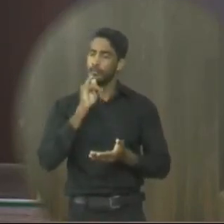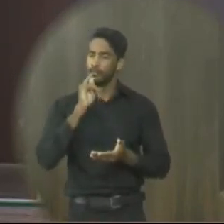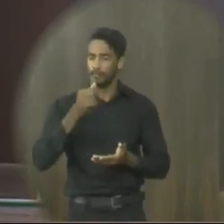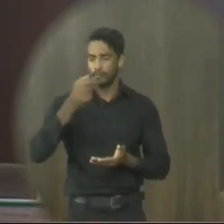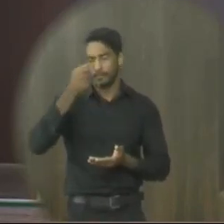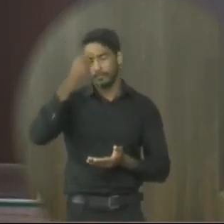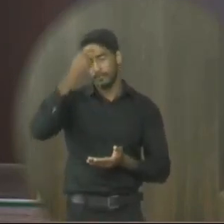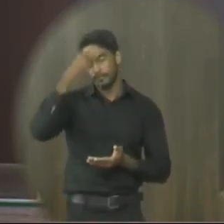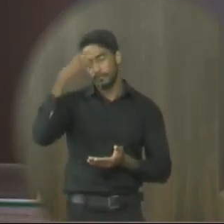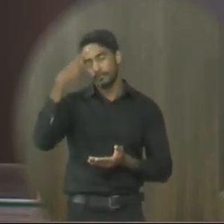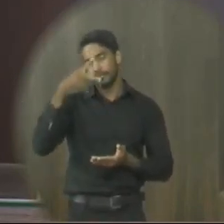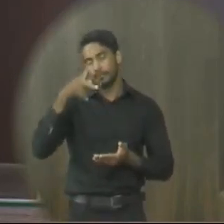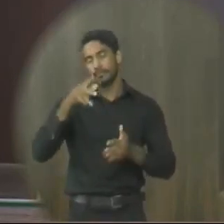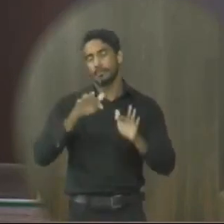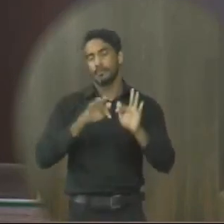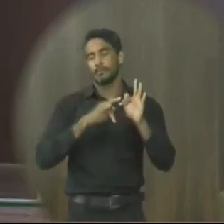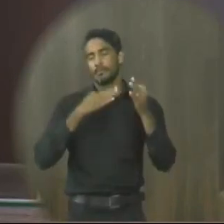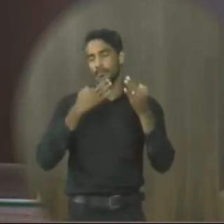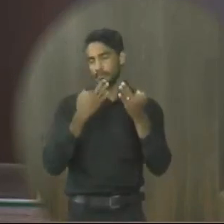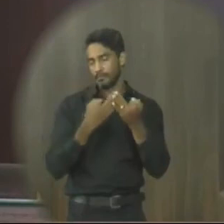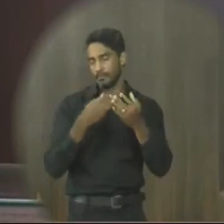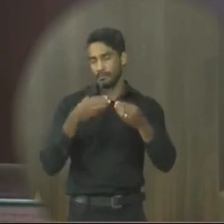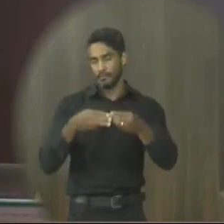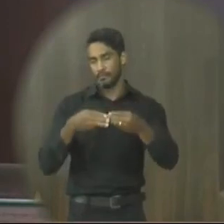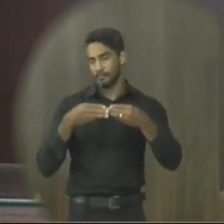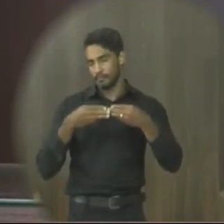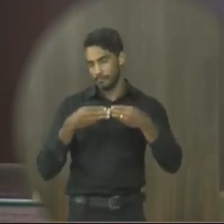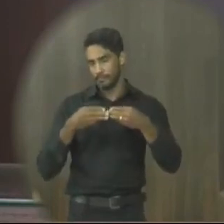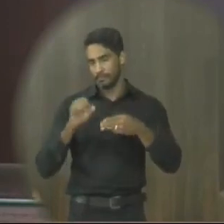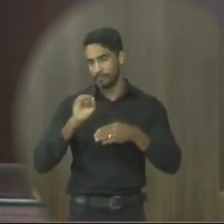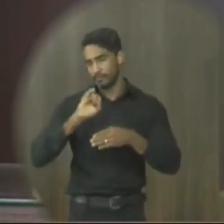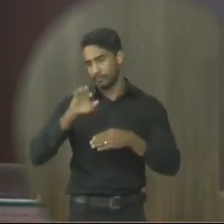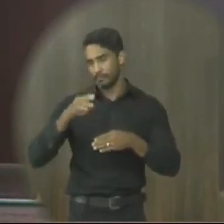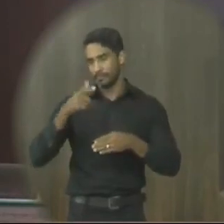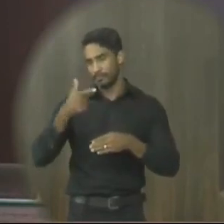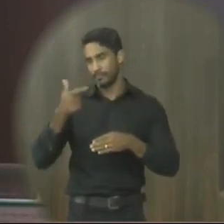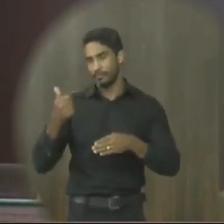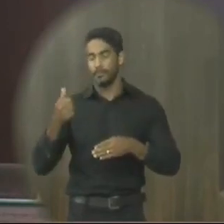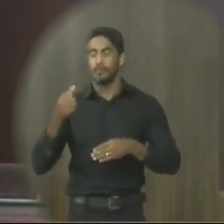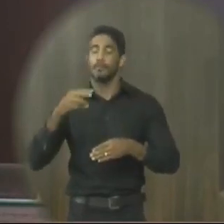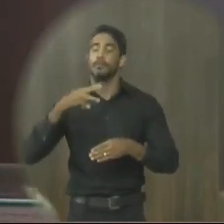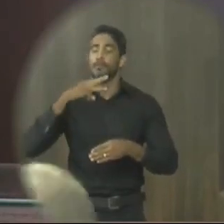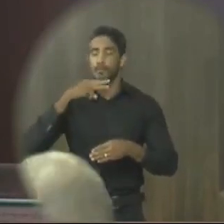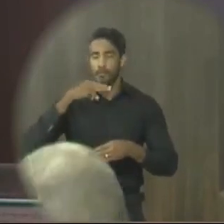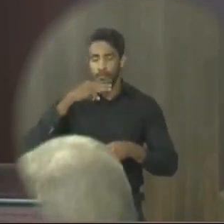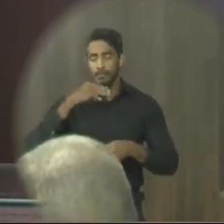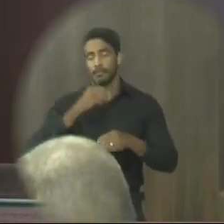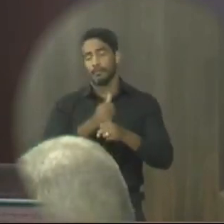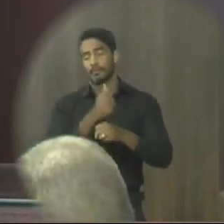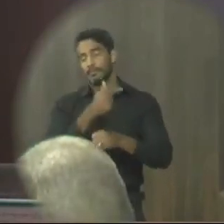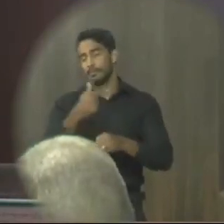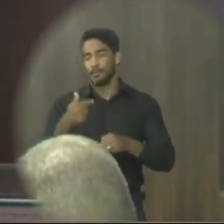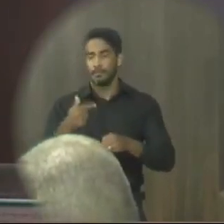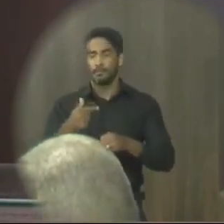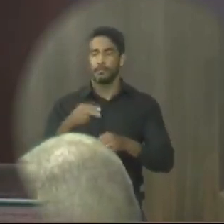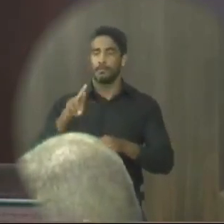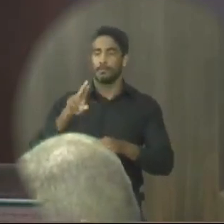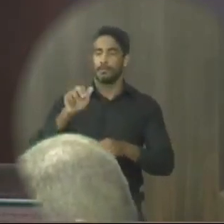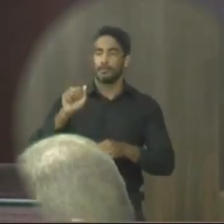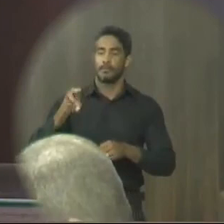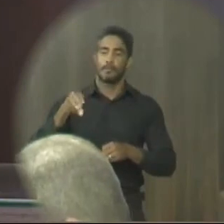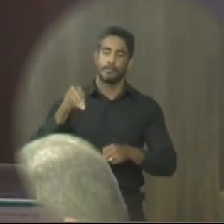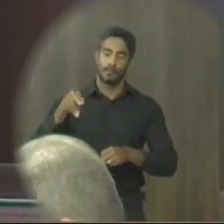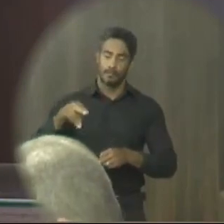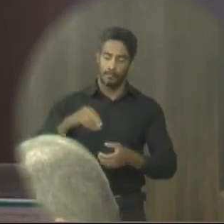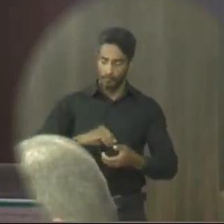da família dessa moção. Janaúba, 21 de março de 2022, atenciosamente, Ramon Alessandro